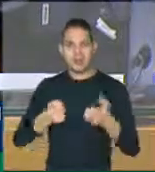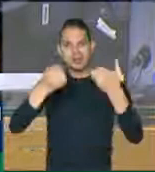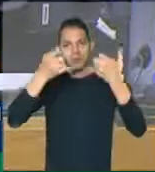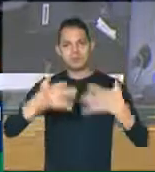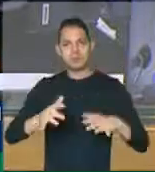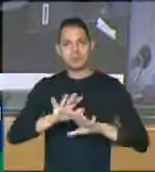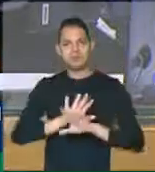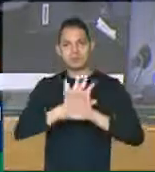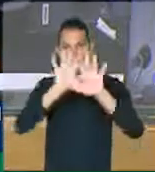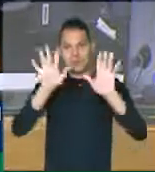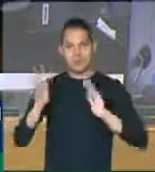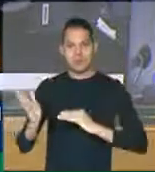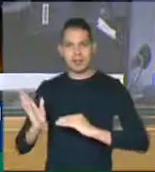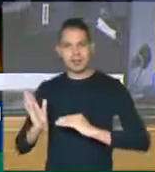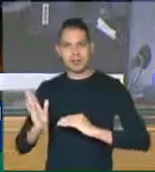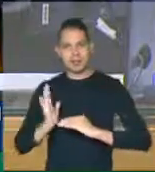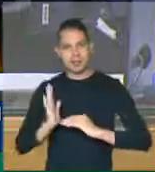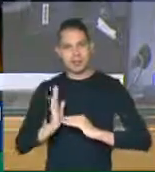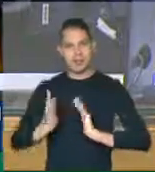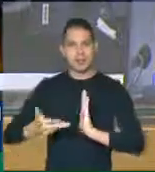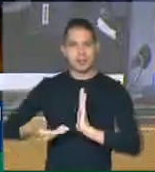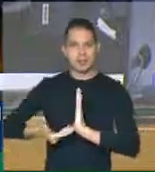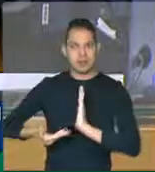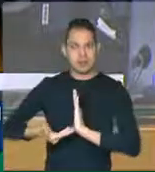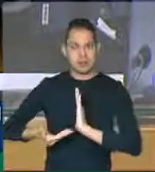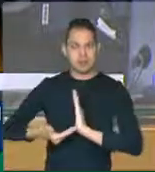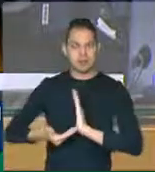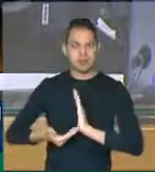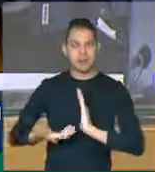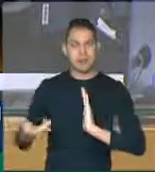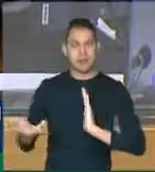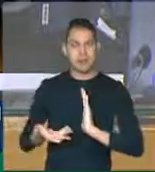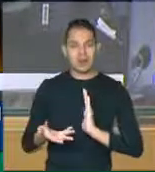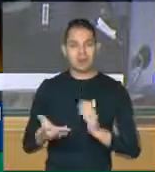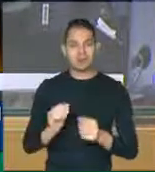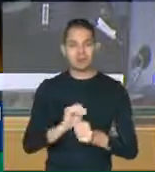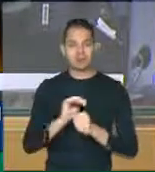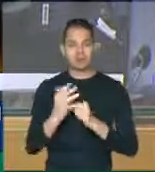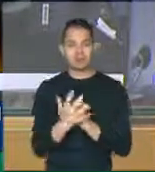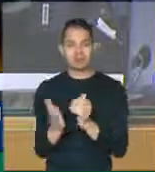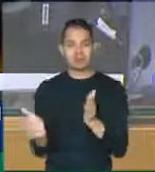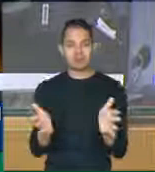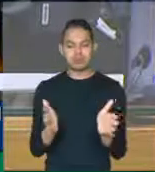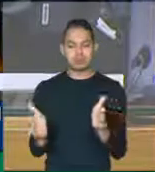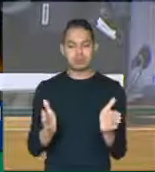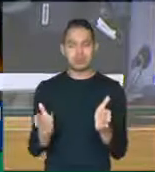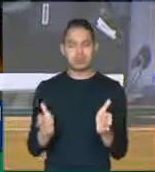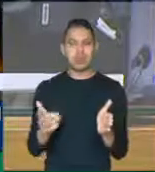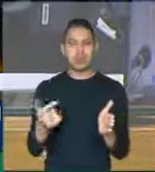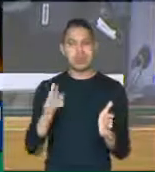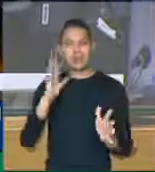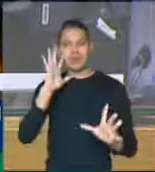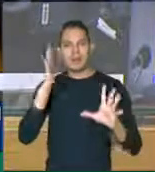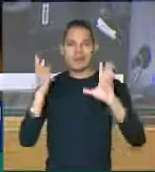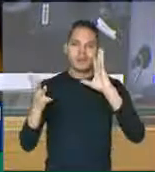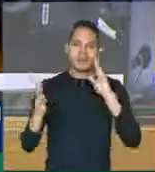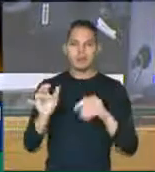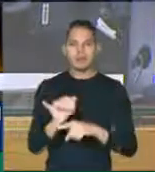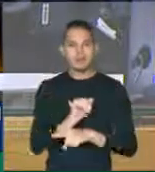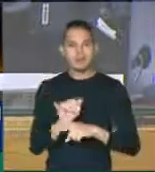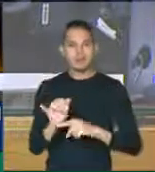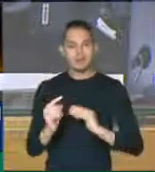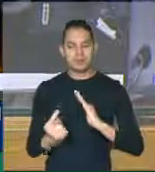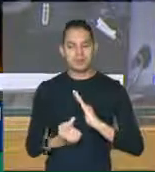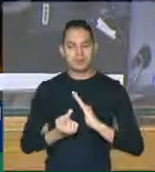da Câmara dos Deputados e do Senado Federal, em face das circunstâncias atuais, que envolvem medidas de isolamento social